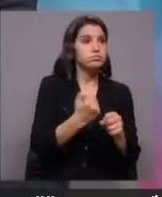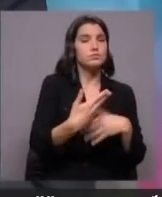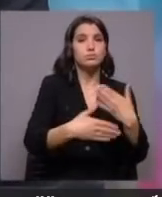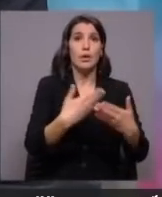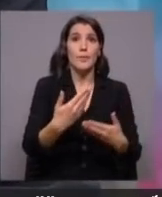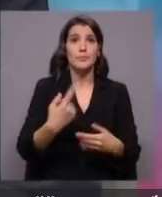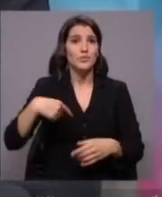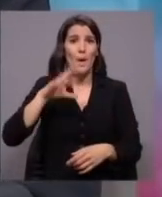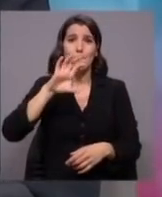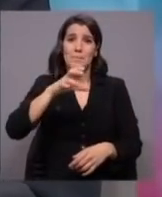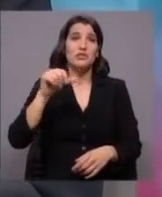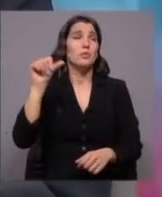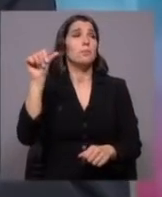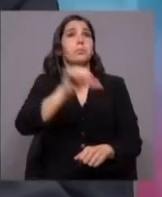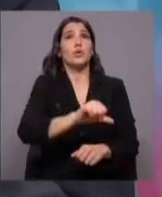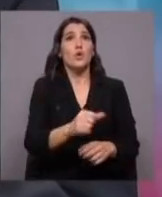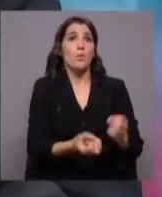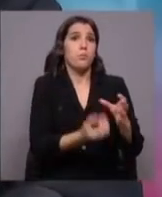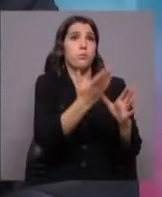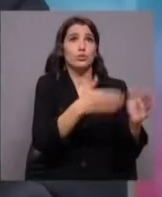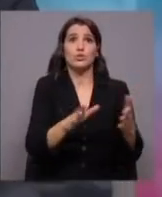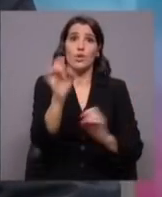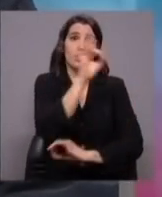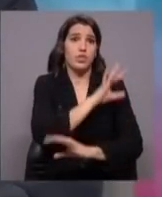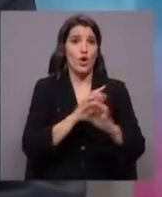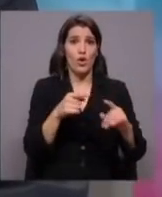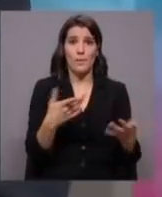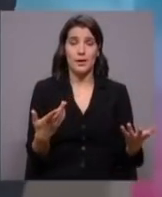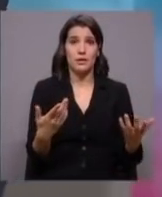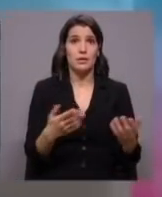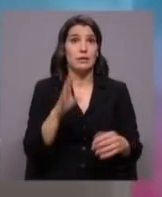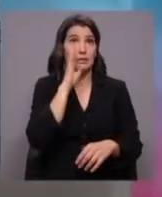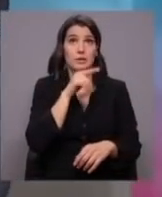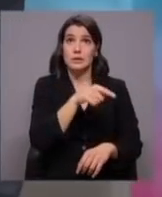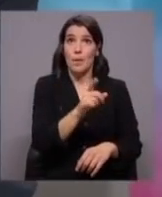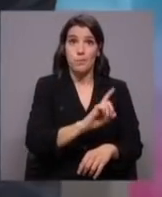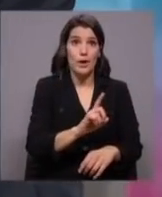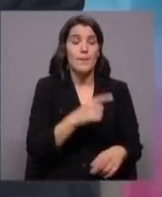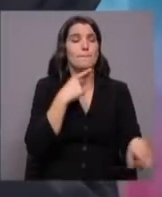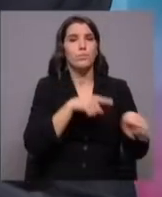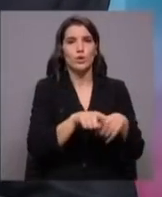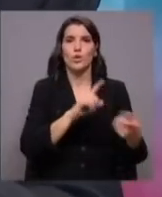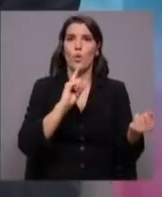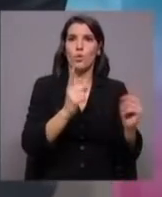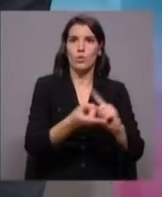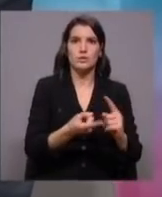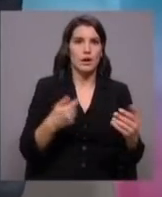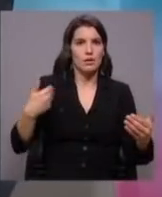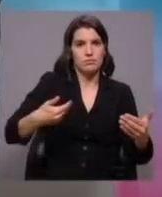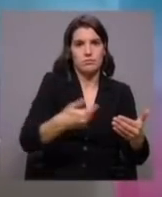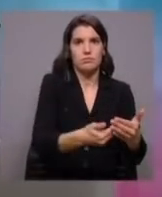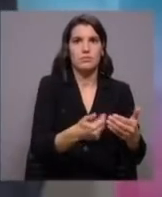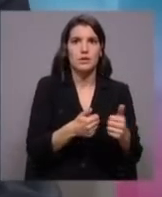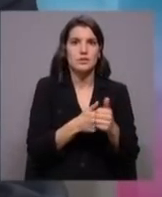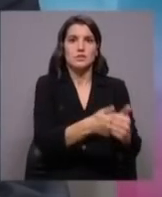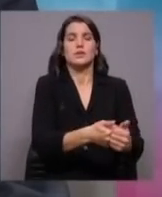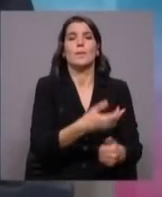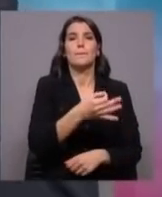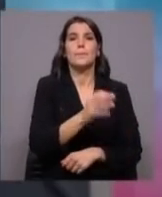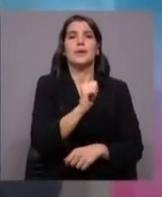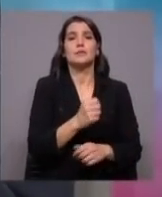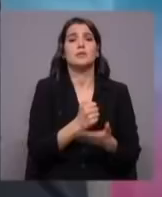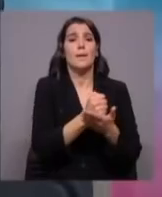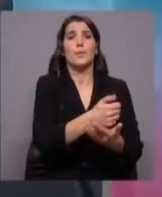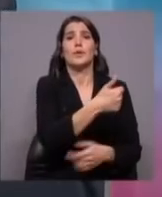pior produtividade na Europa. E, portanto, sem é uma política ao contrário daquilo que tem vindo a seguir pelo Partido Socialista e apoiado pelo Bloco de